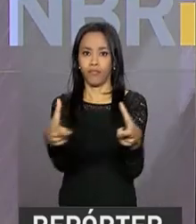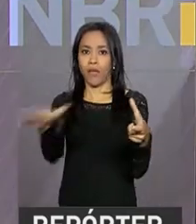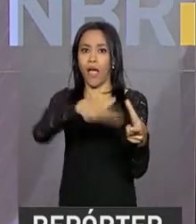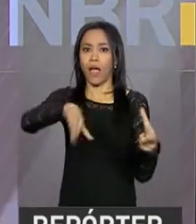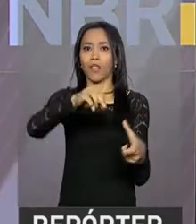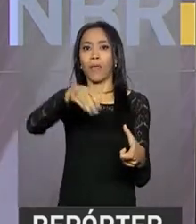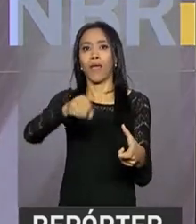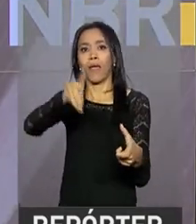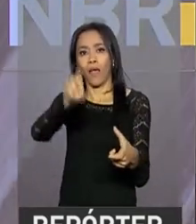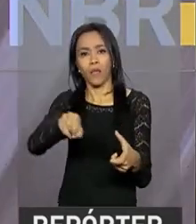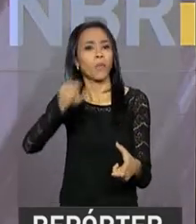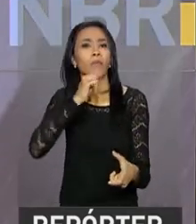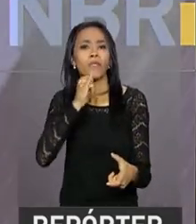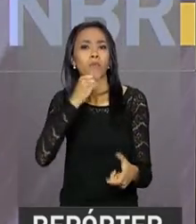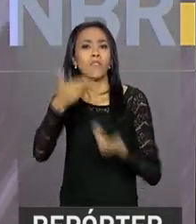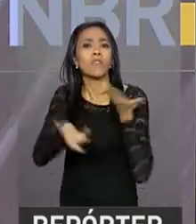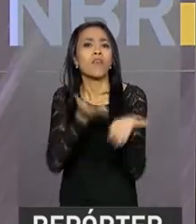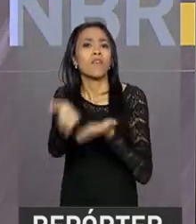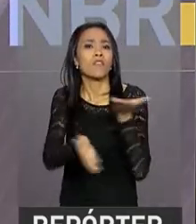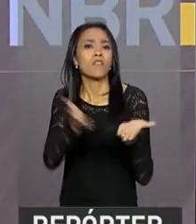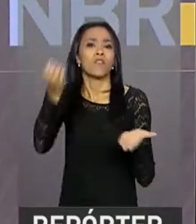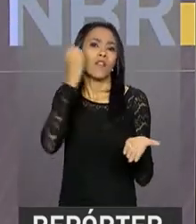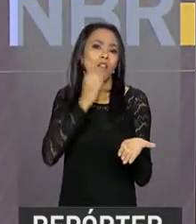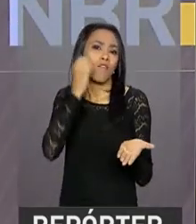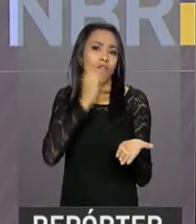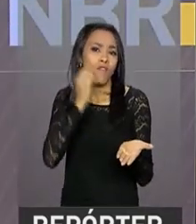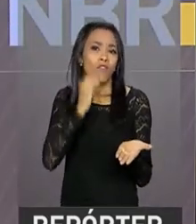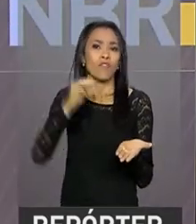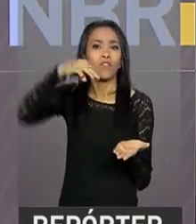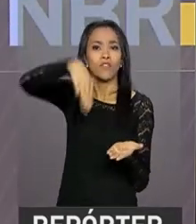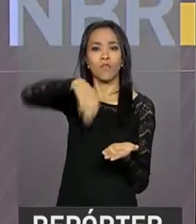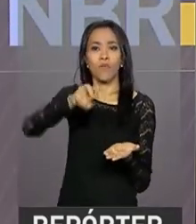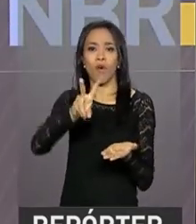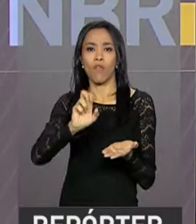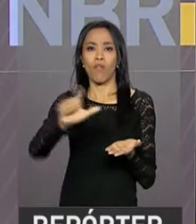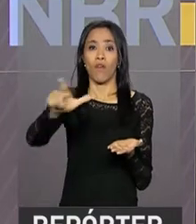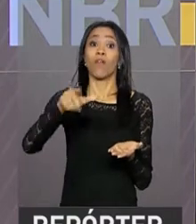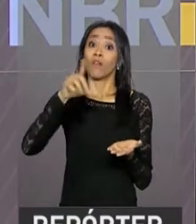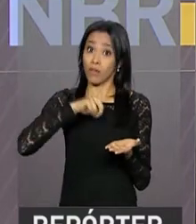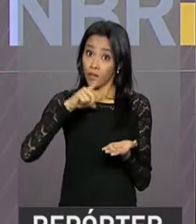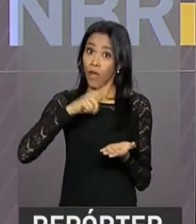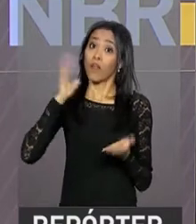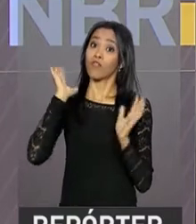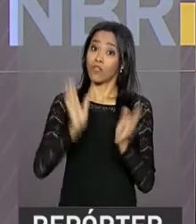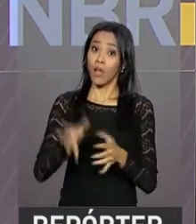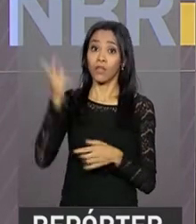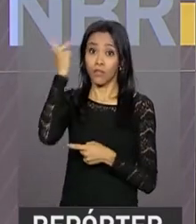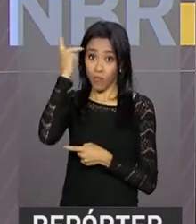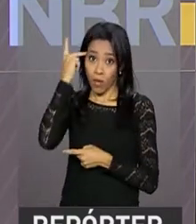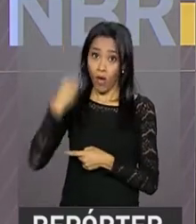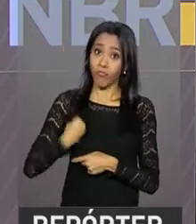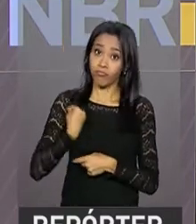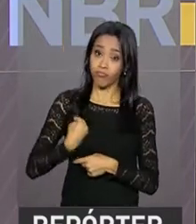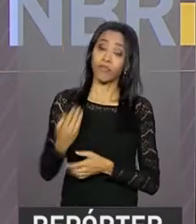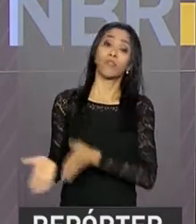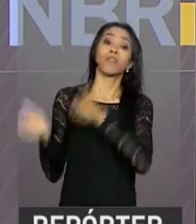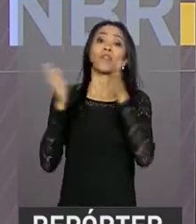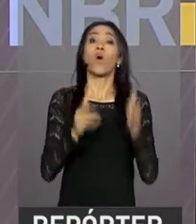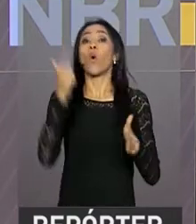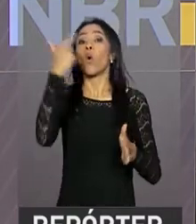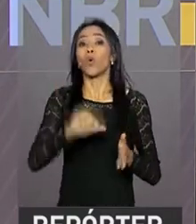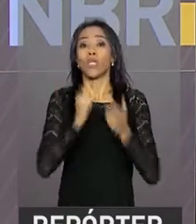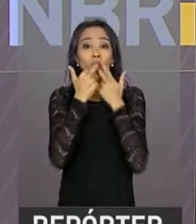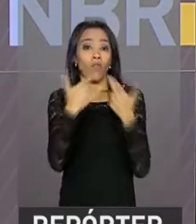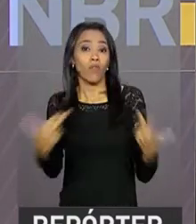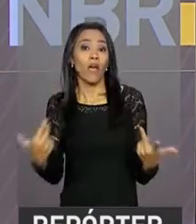disso é o serviço de telefonia móvel, que já funciona em São Paulo. Outra novidade agora é a oferta de